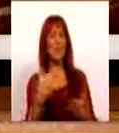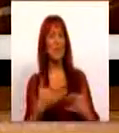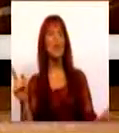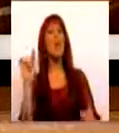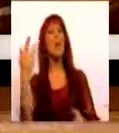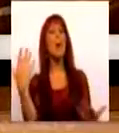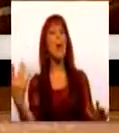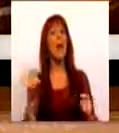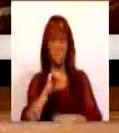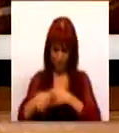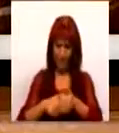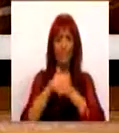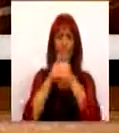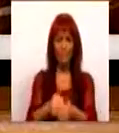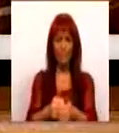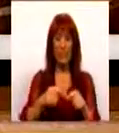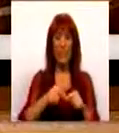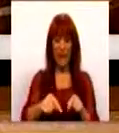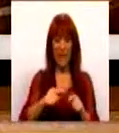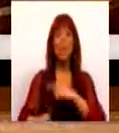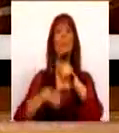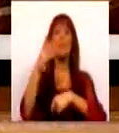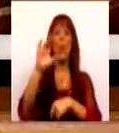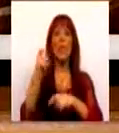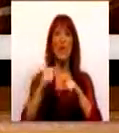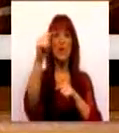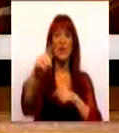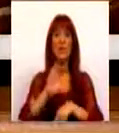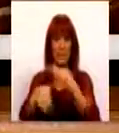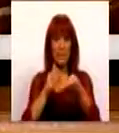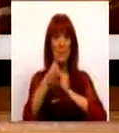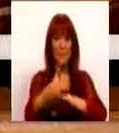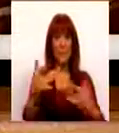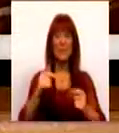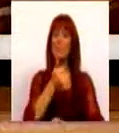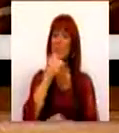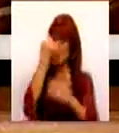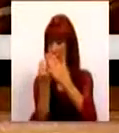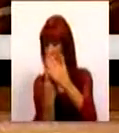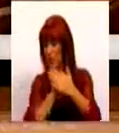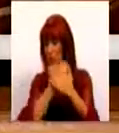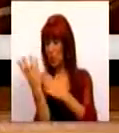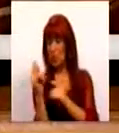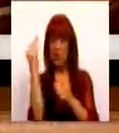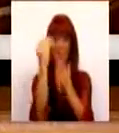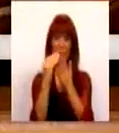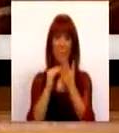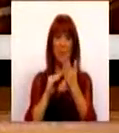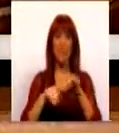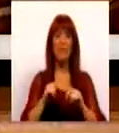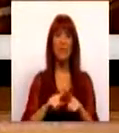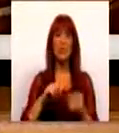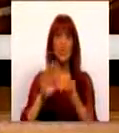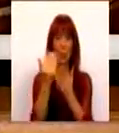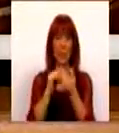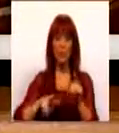deverá agora ser prosseguido durante esta e a próxima década. É com estas medidas inscritas no Programa Nacional de Reformas